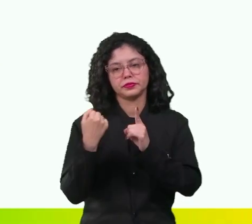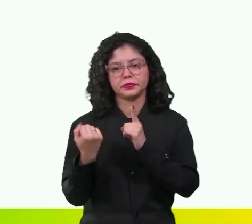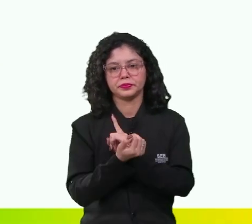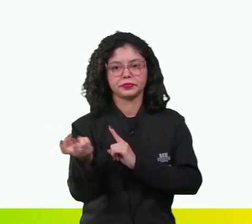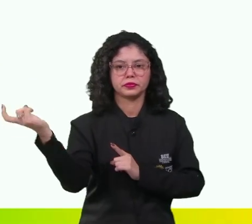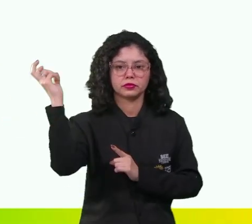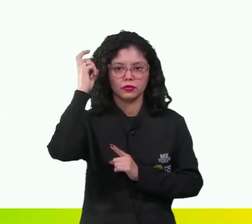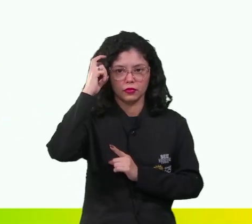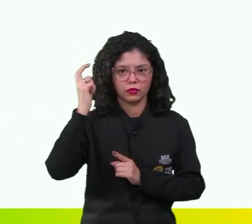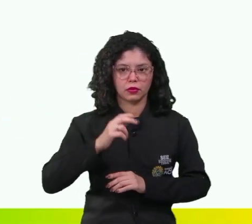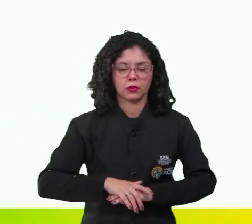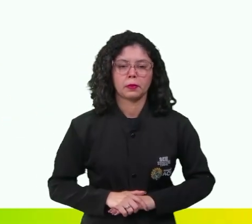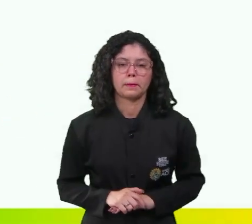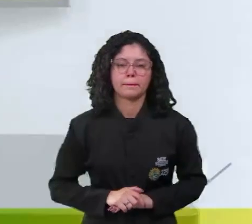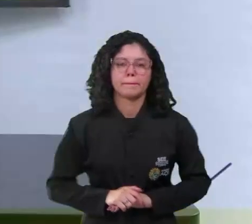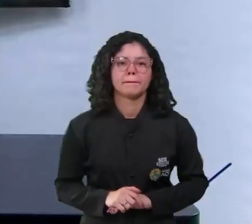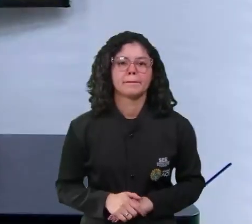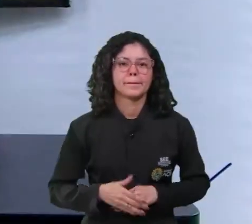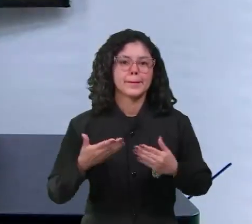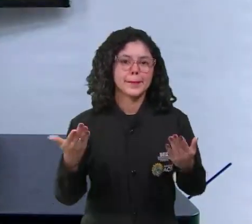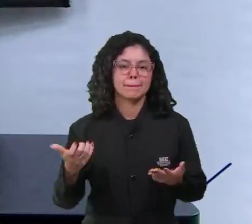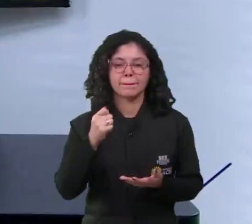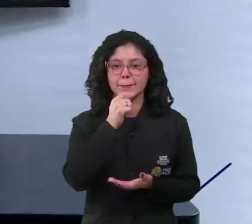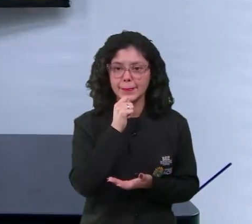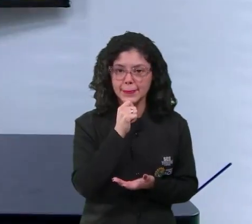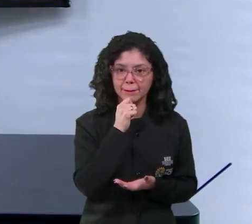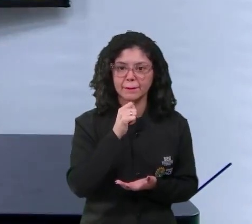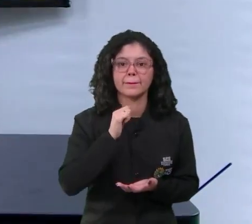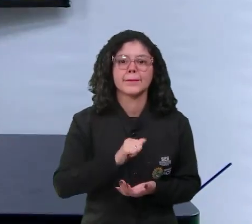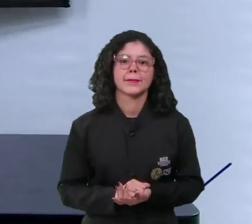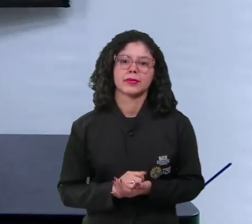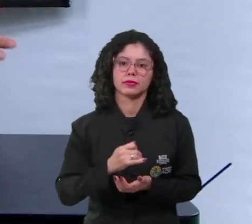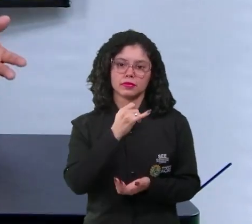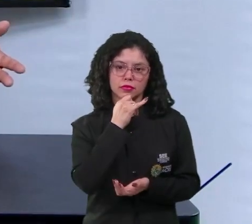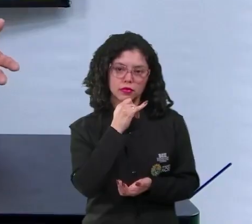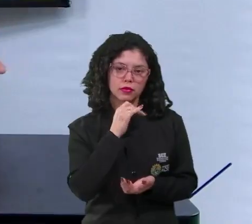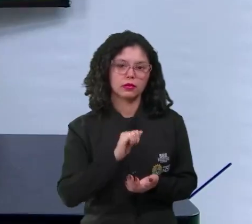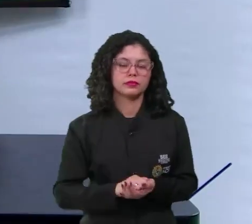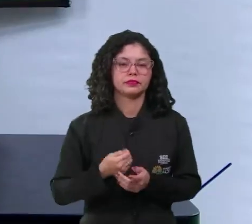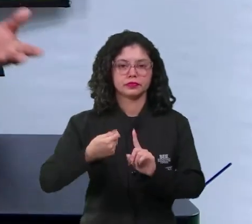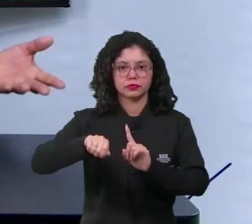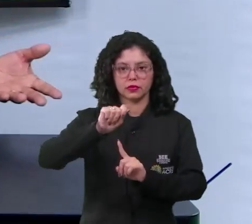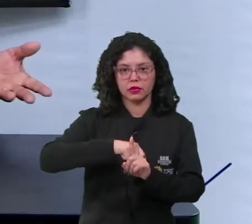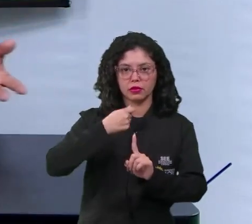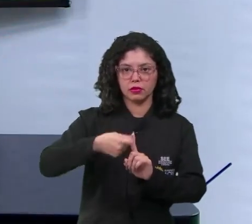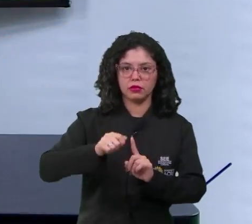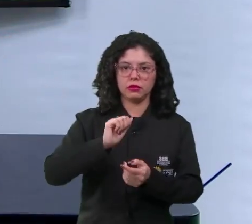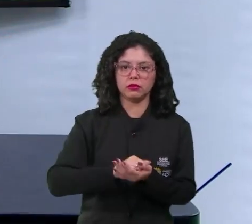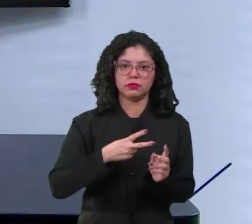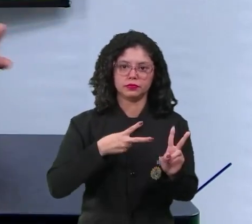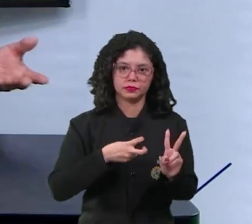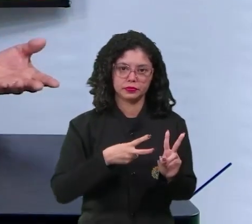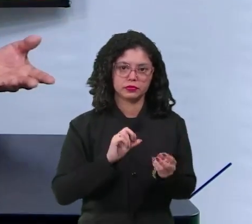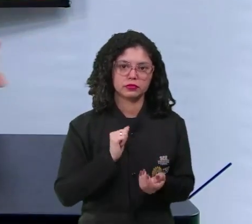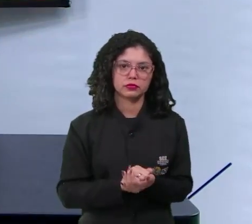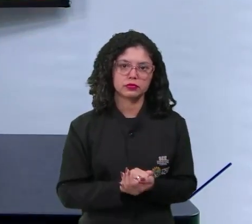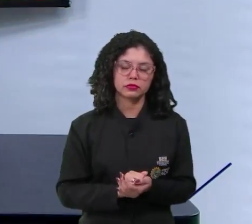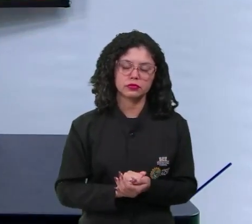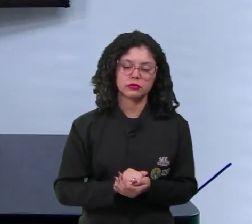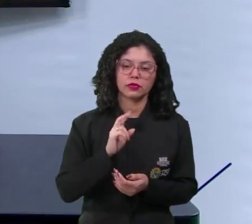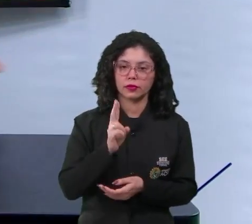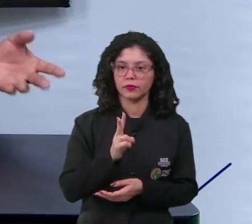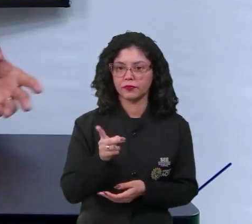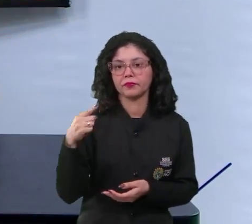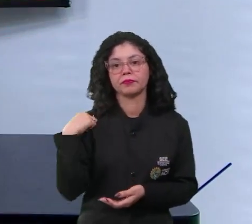práticas sociais e culturais. Ainda agora eu dava o exemplo da banana entre os povos indígenas. Não é usado da